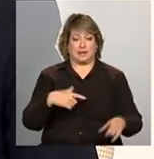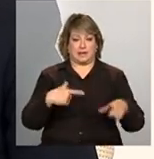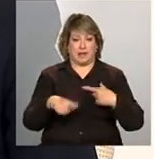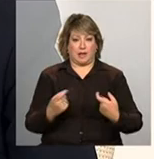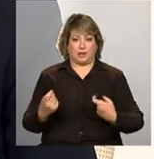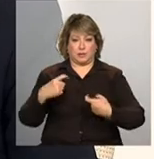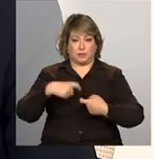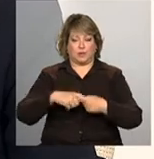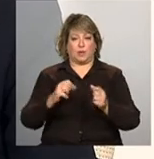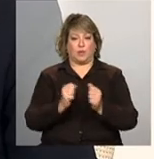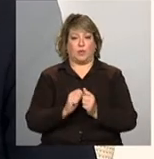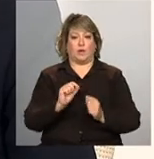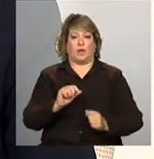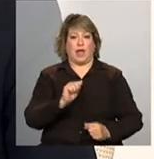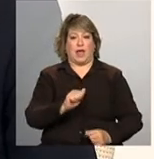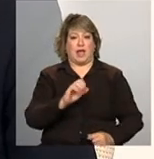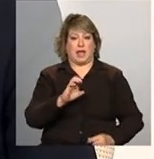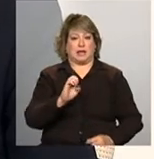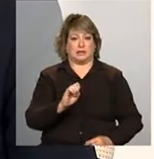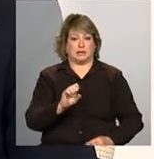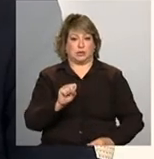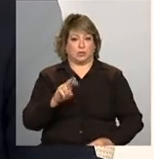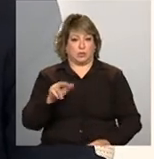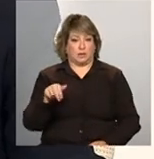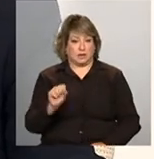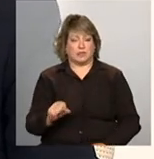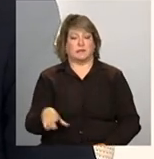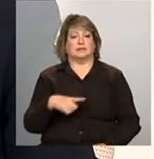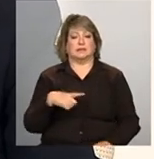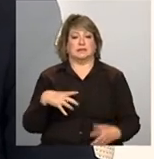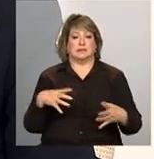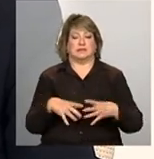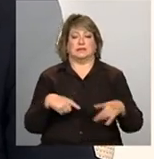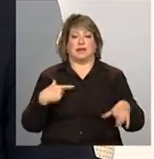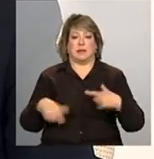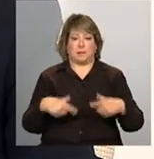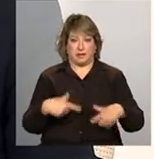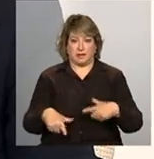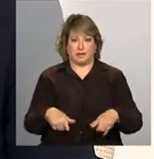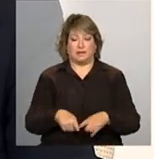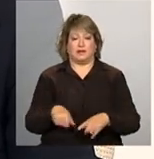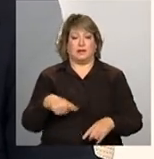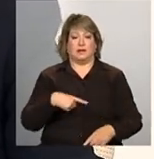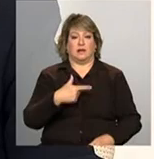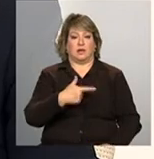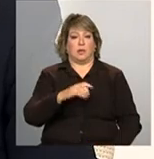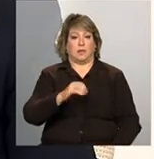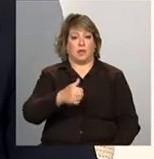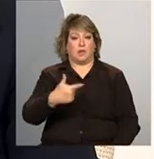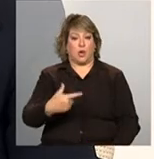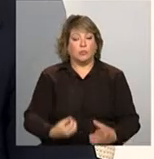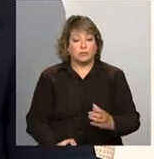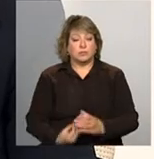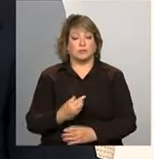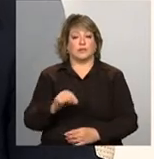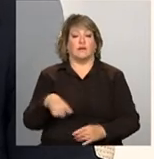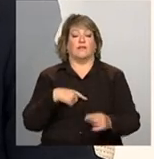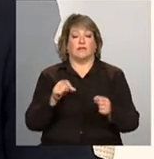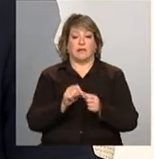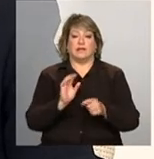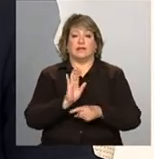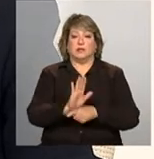Acessuas Trabalho, que é um programa também do MDS, que foi instituído em 2012 e que também